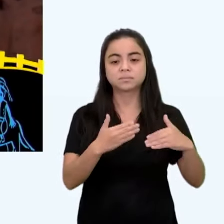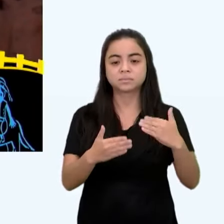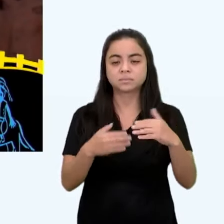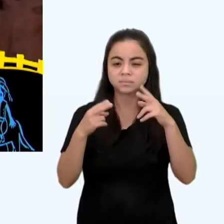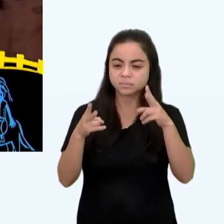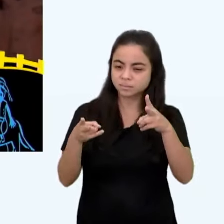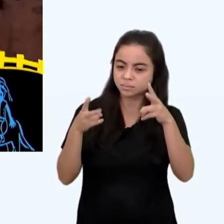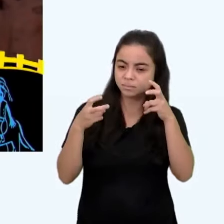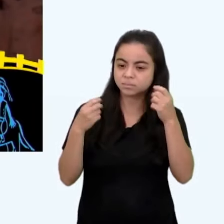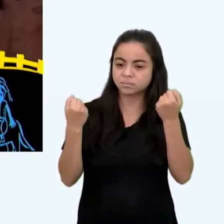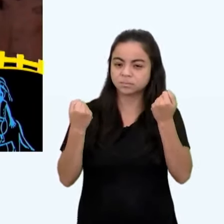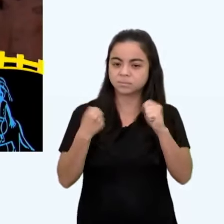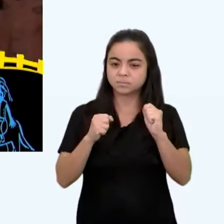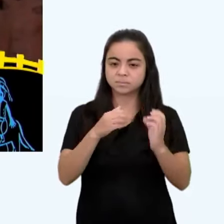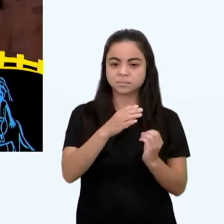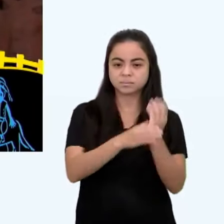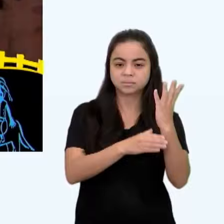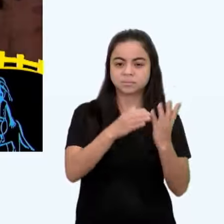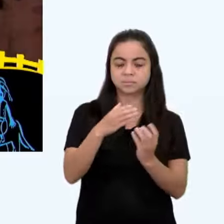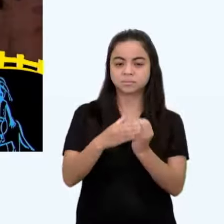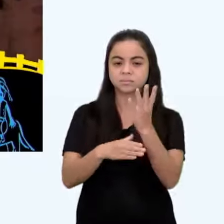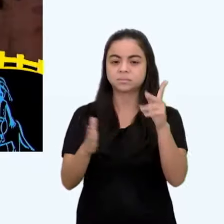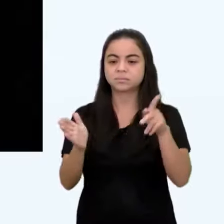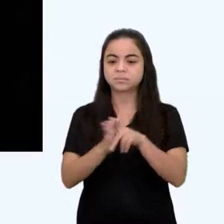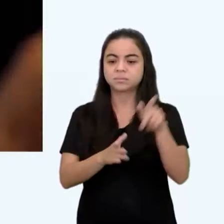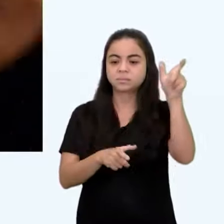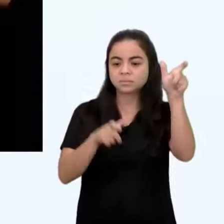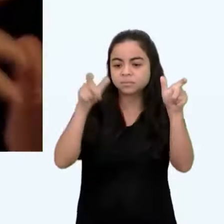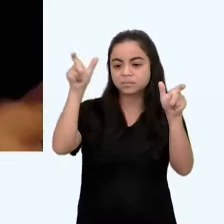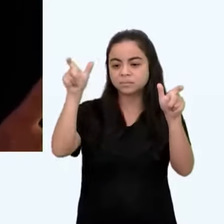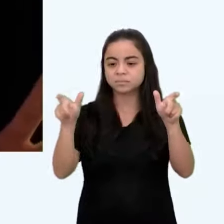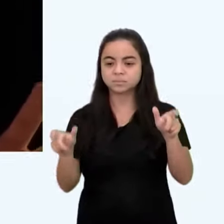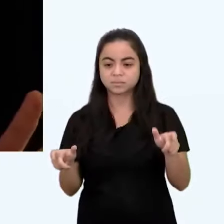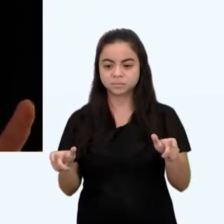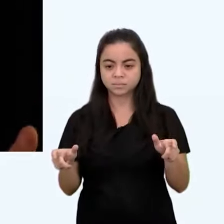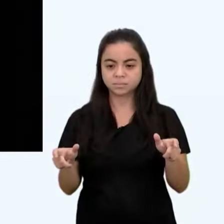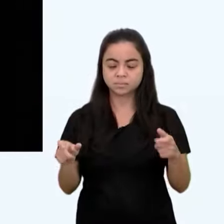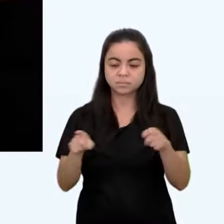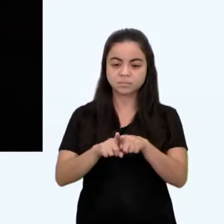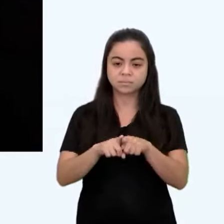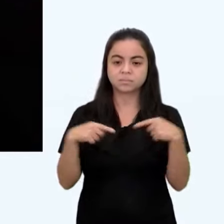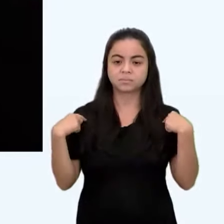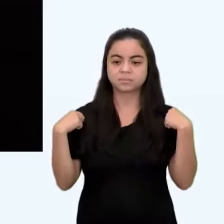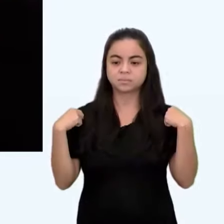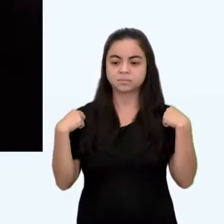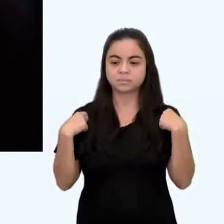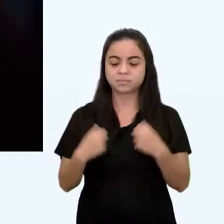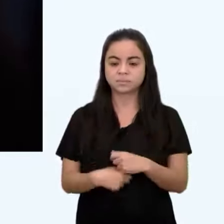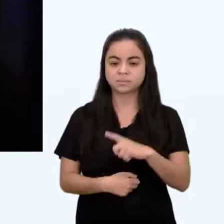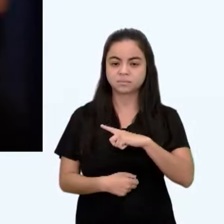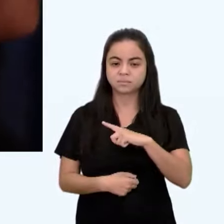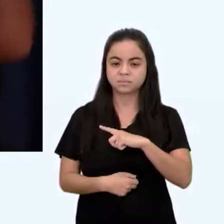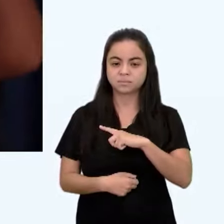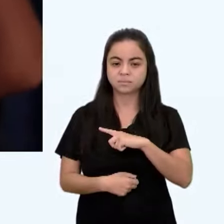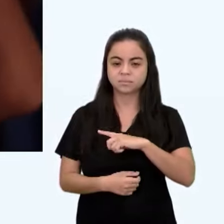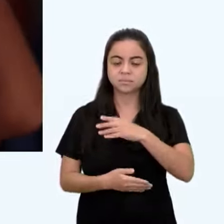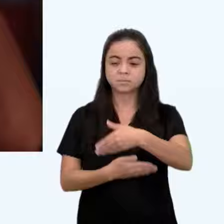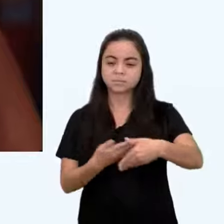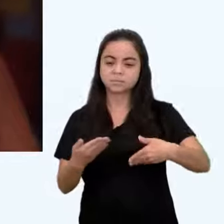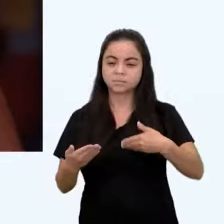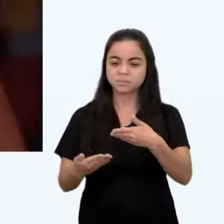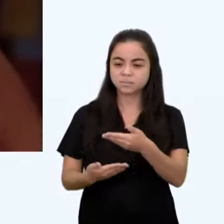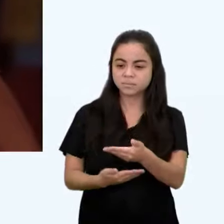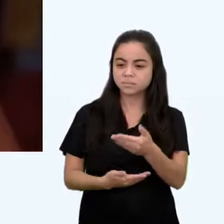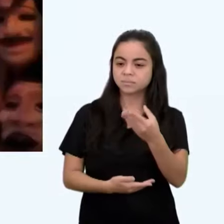vendo que a gente podia criar os nossos próprios personagens com as próprias fantasias que tivessem um pouco mais a ver ali com a